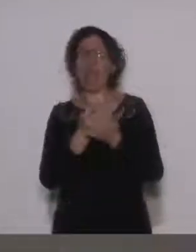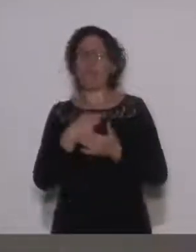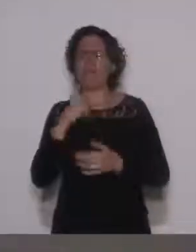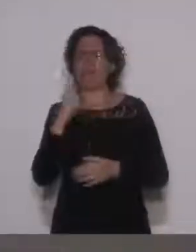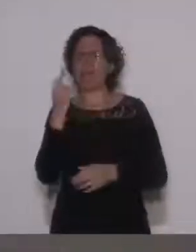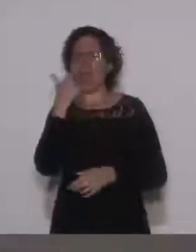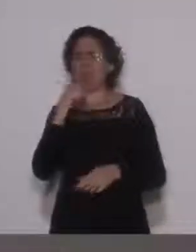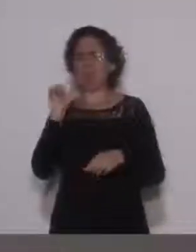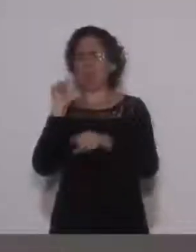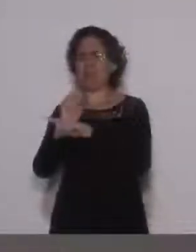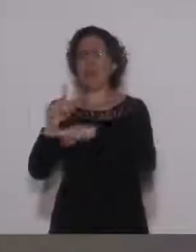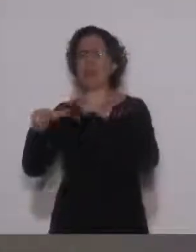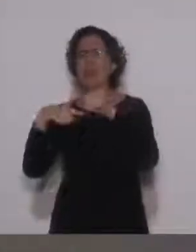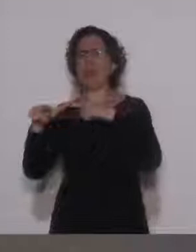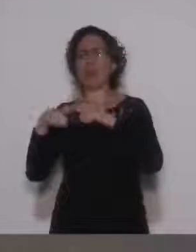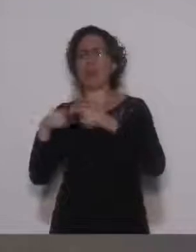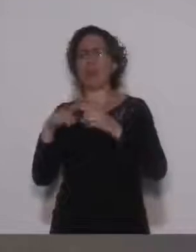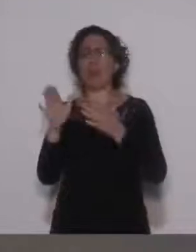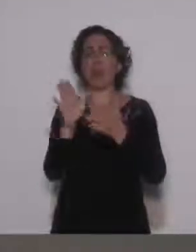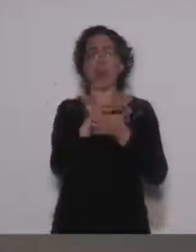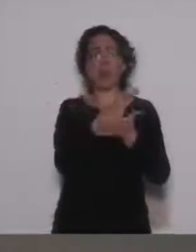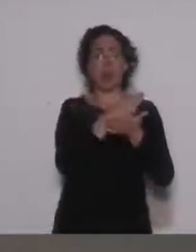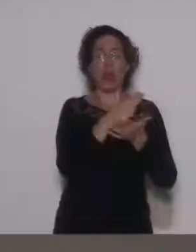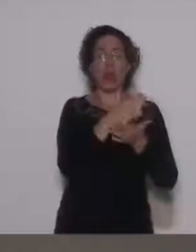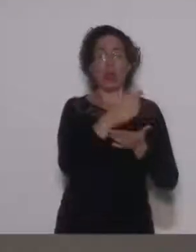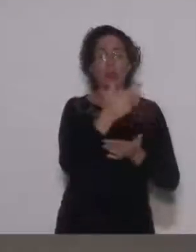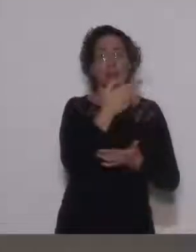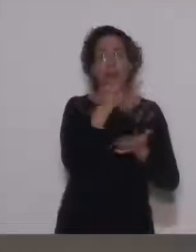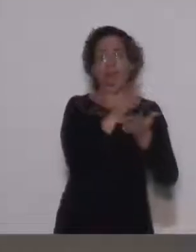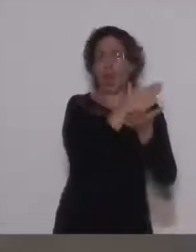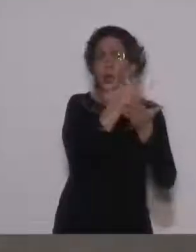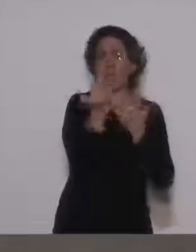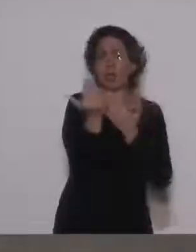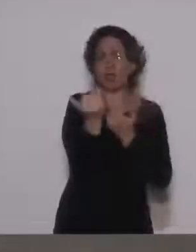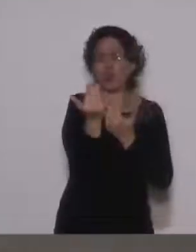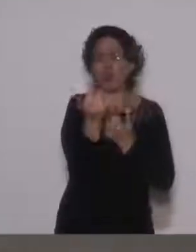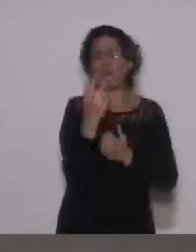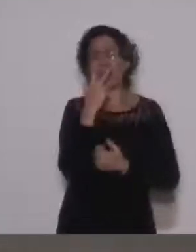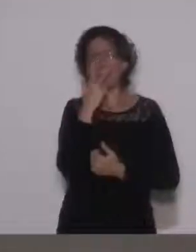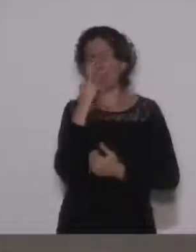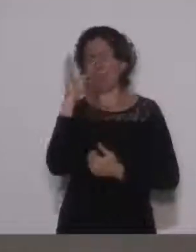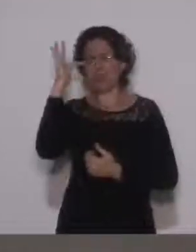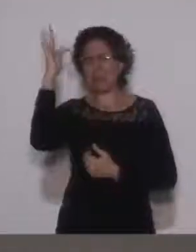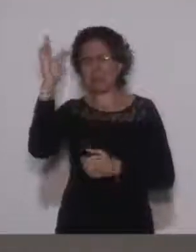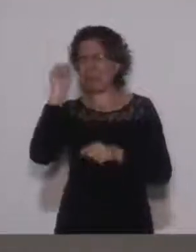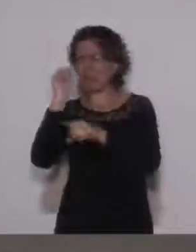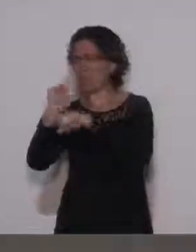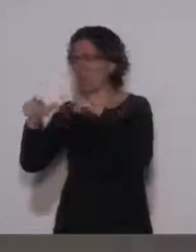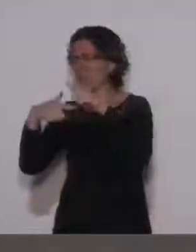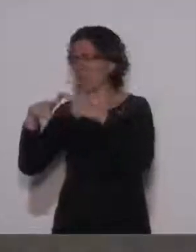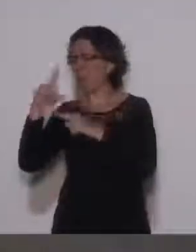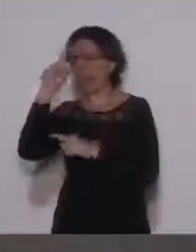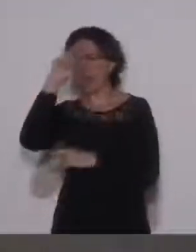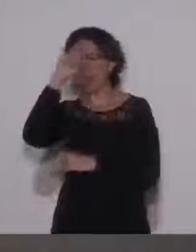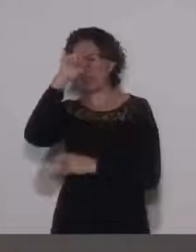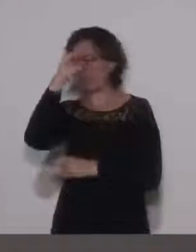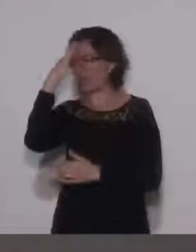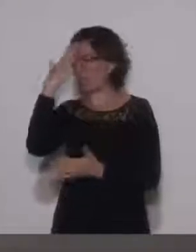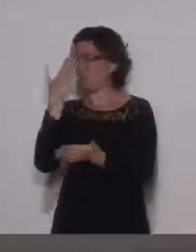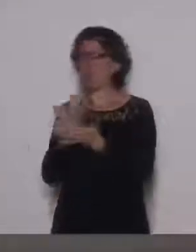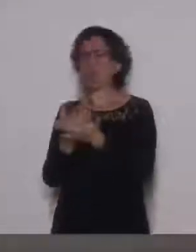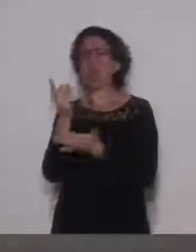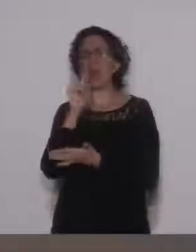trabalho. Então a gente já tem 34% de cada 100 jovens, eles já aceitaram que não vão ter trabalho. Como é que a gente muda